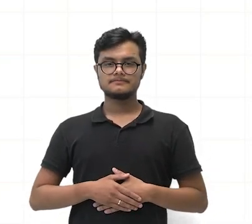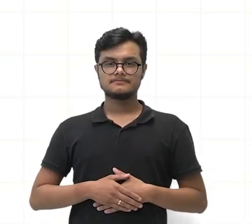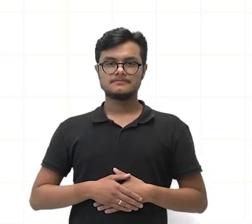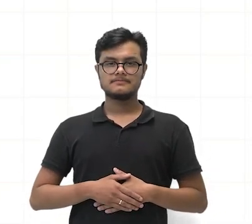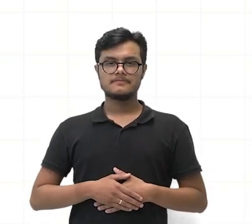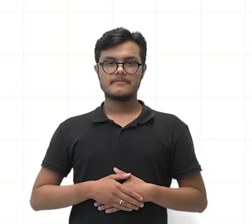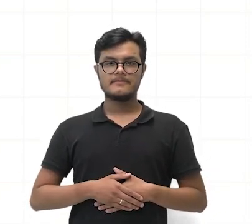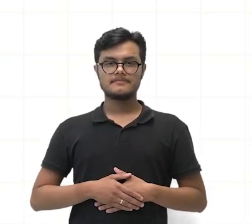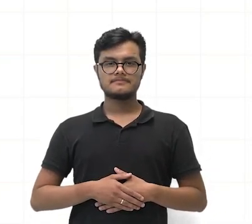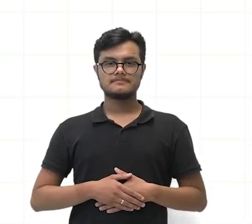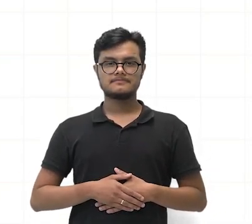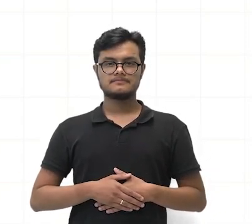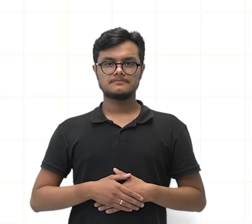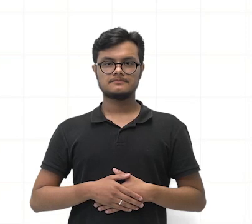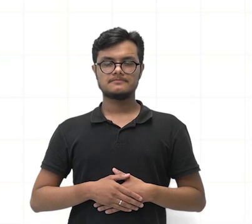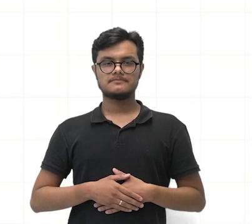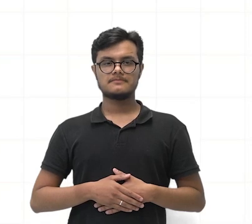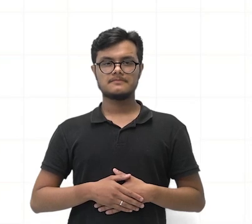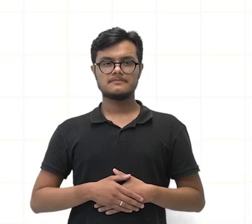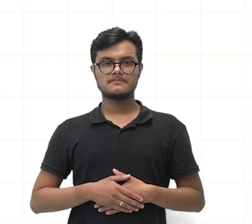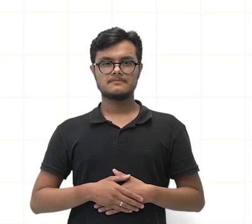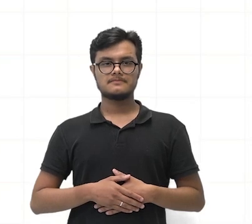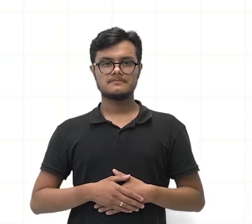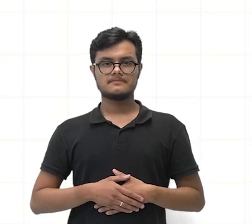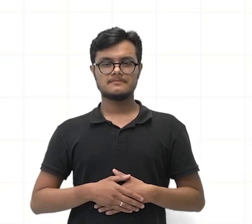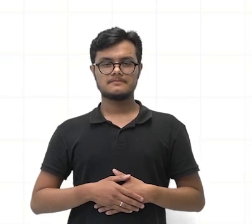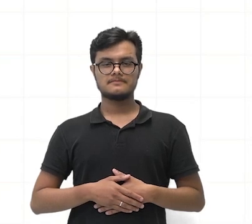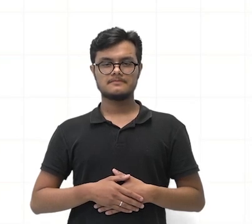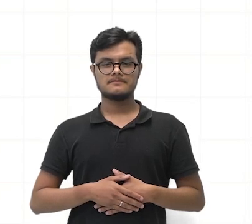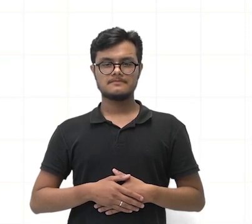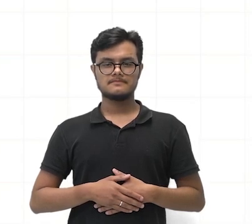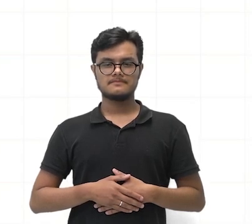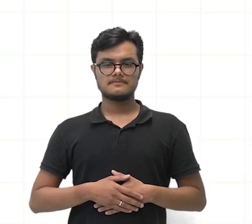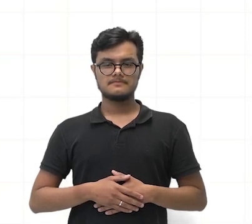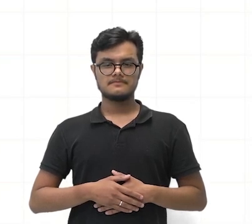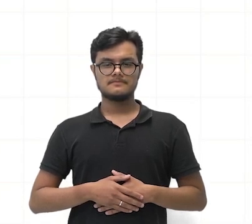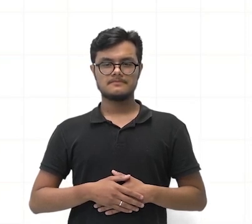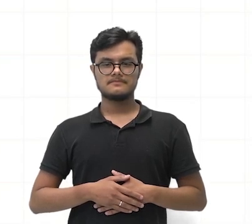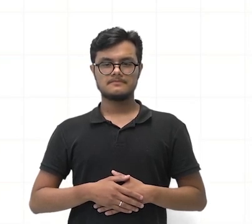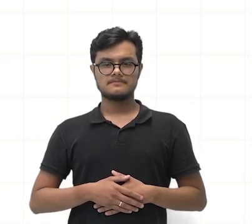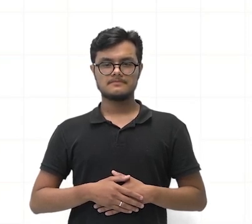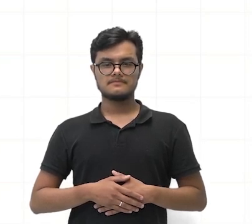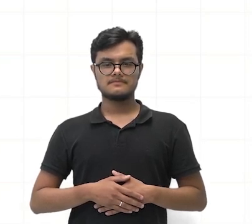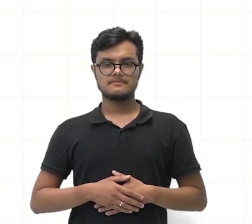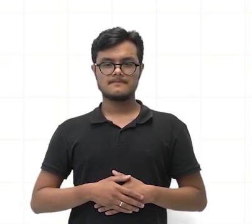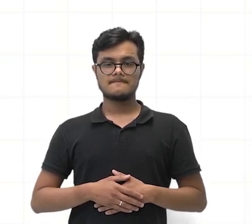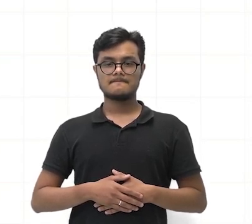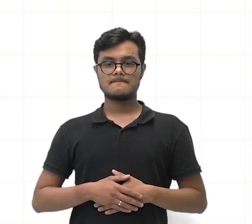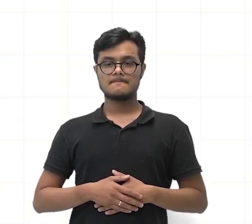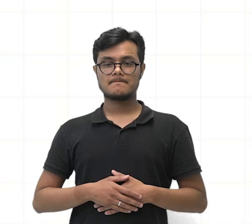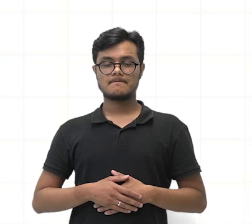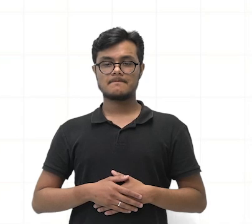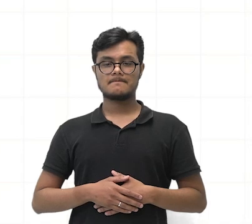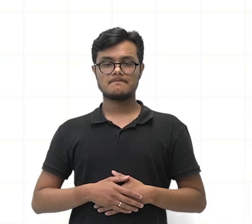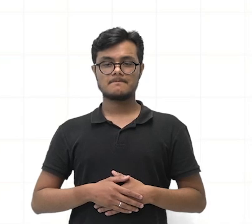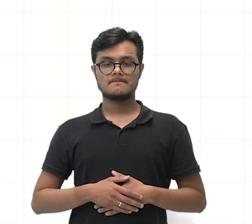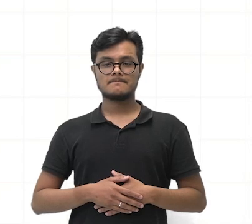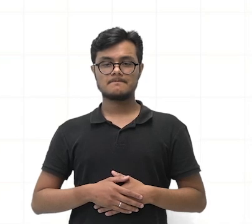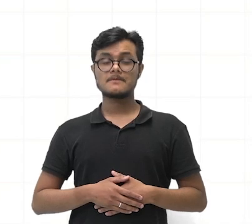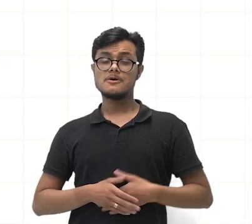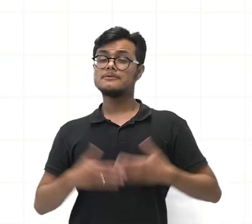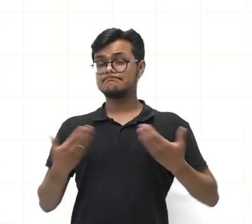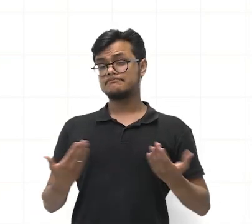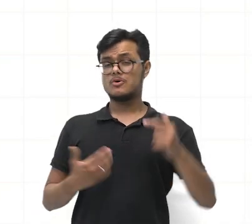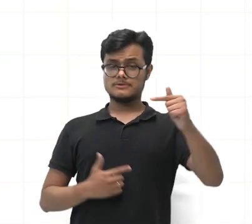né, desconsiderando a ideia da vírgula, e vamos fazer como nós já estamos acostumados a fazer, tá bom? Então, emprestamos 1 do 7, o 7 ficou valendo de